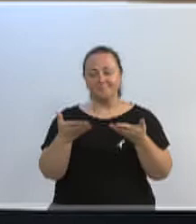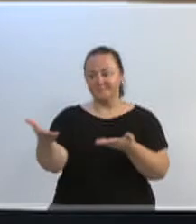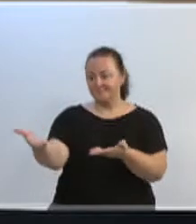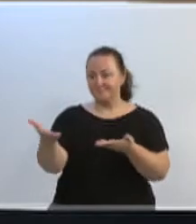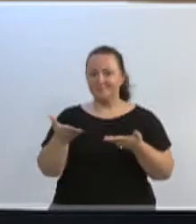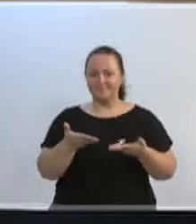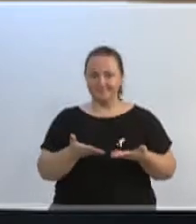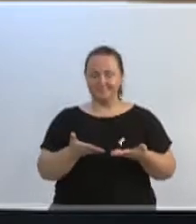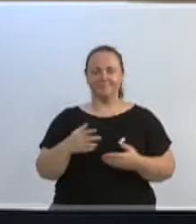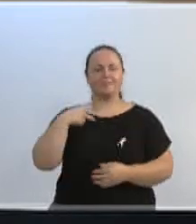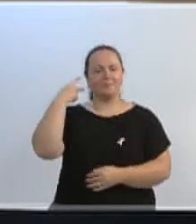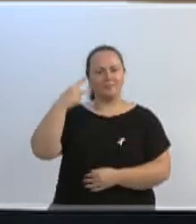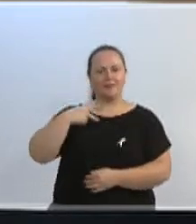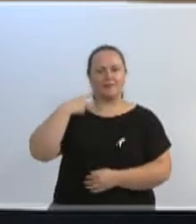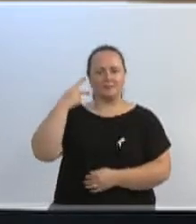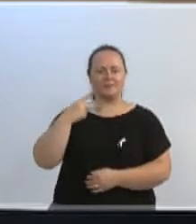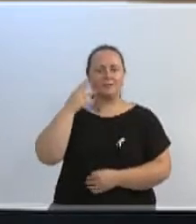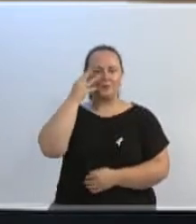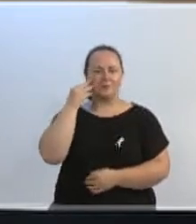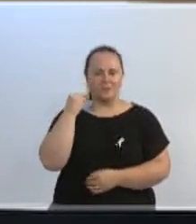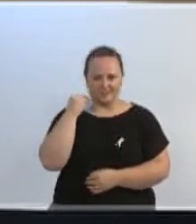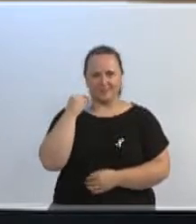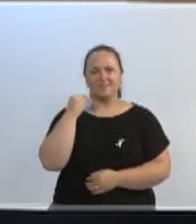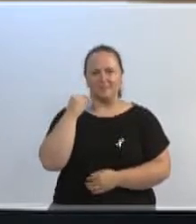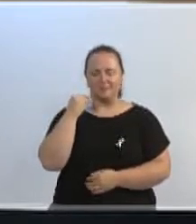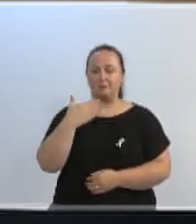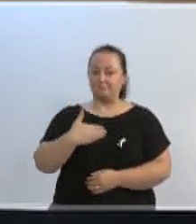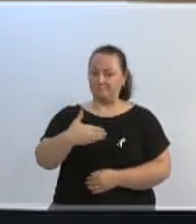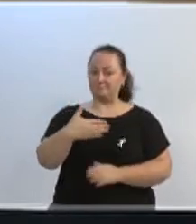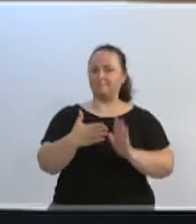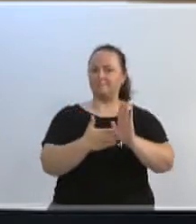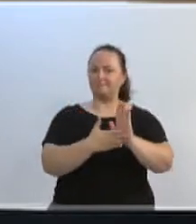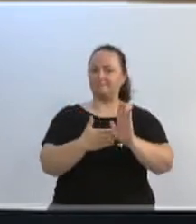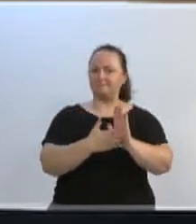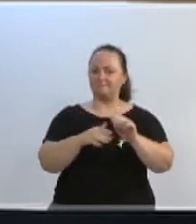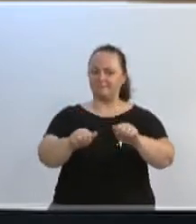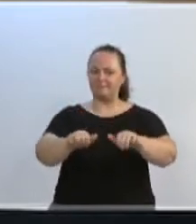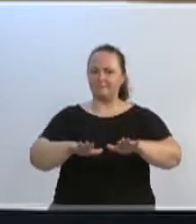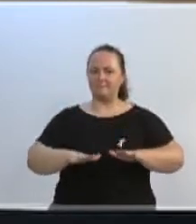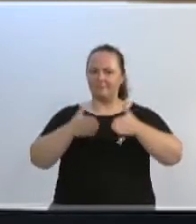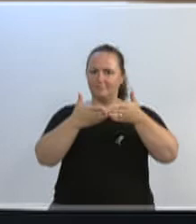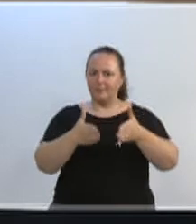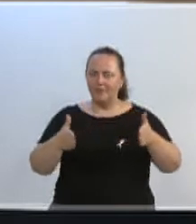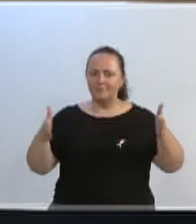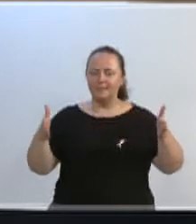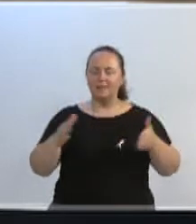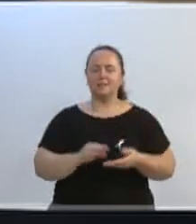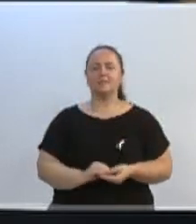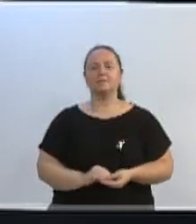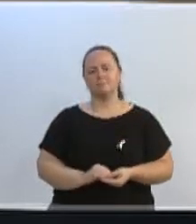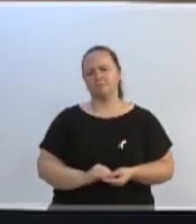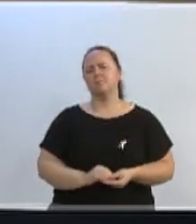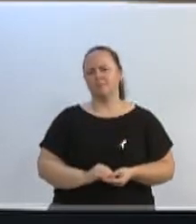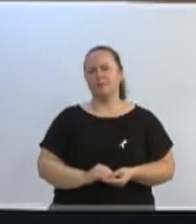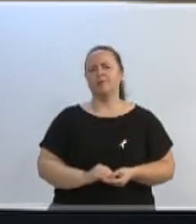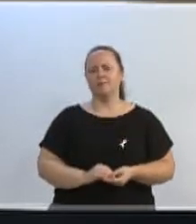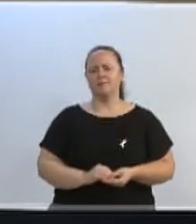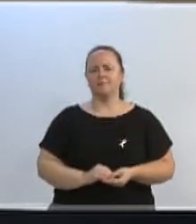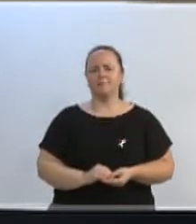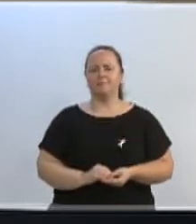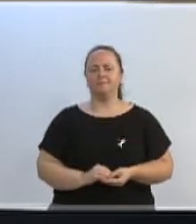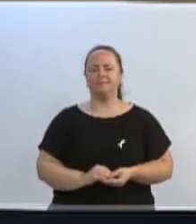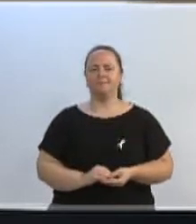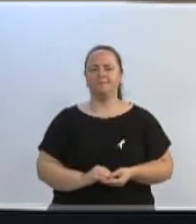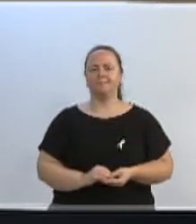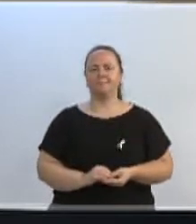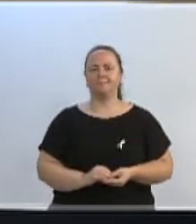chamar o vereador professor Gilson, proponente da audiência, para fazer as suas ponderações finais pelo